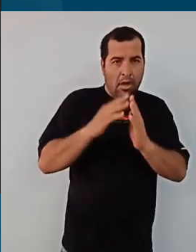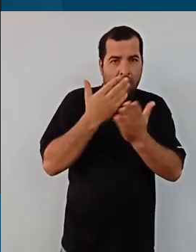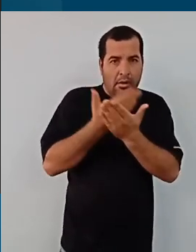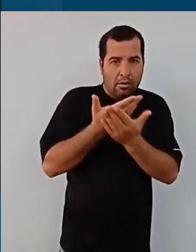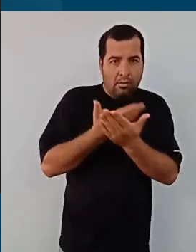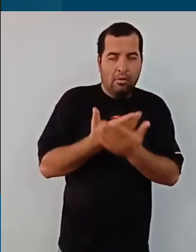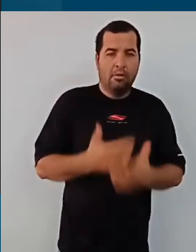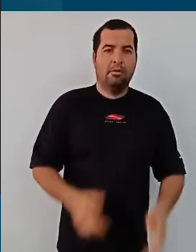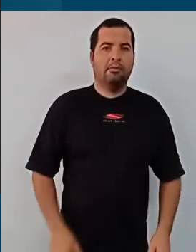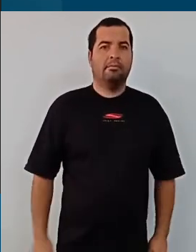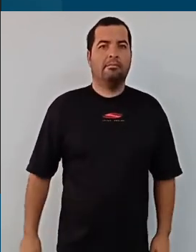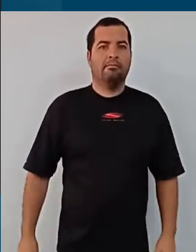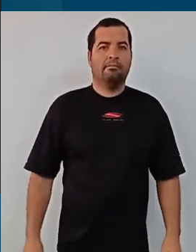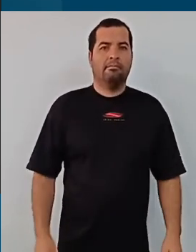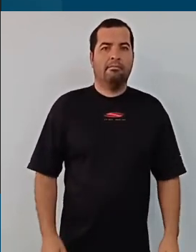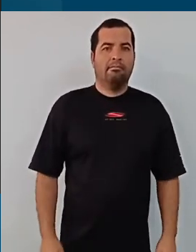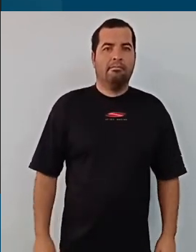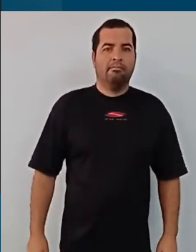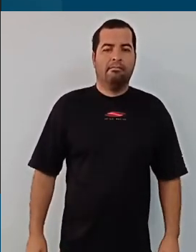metodologias e avaliação.